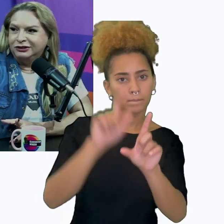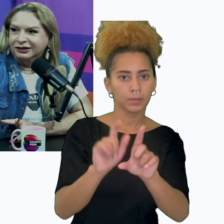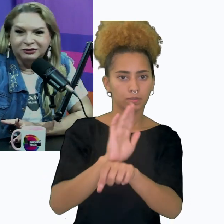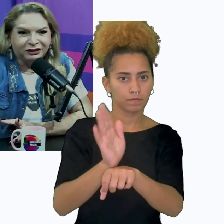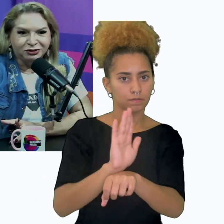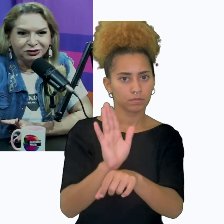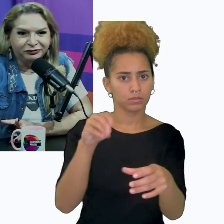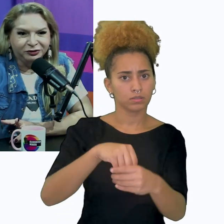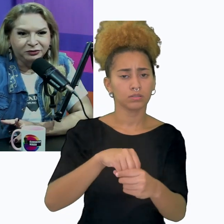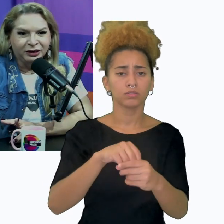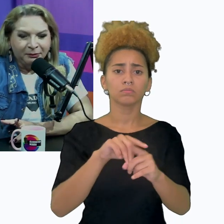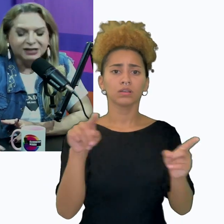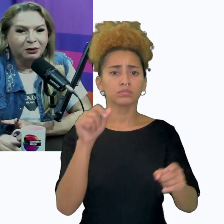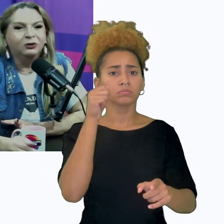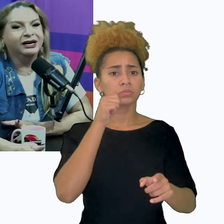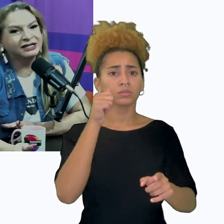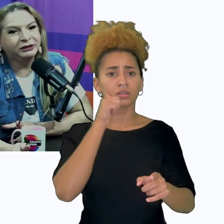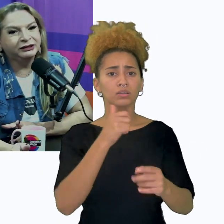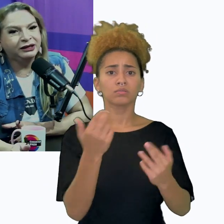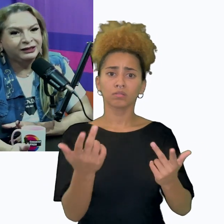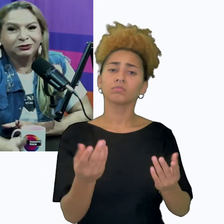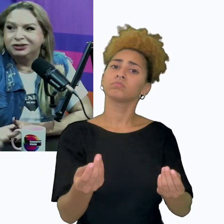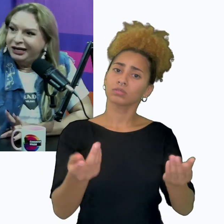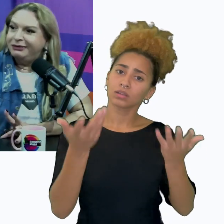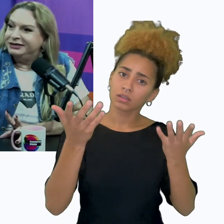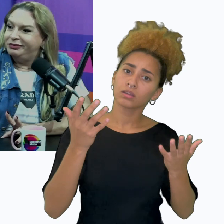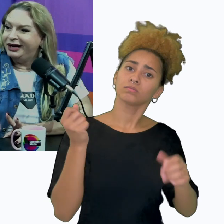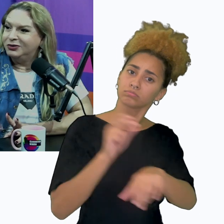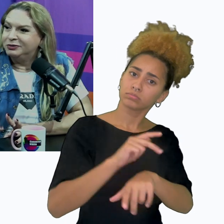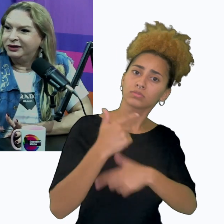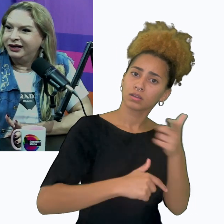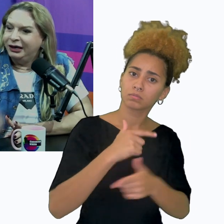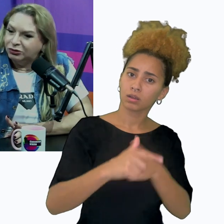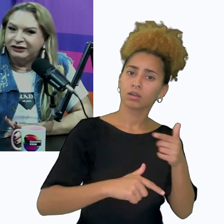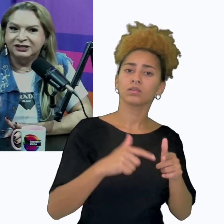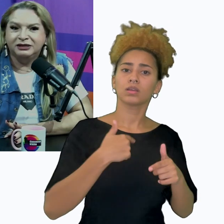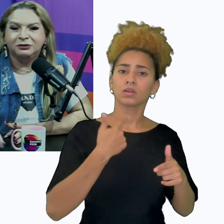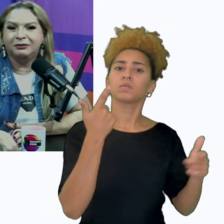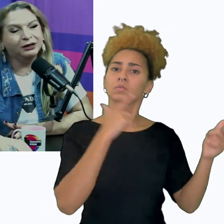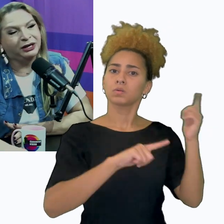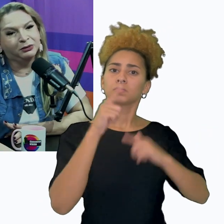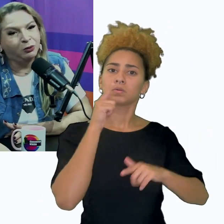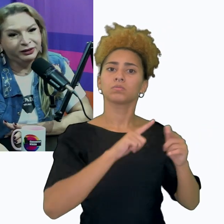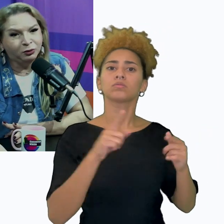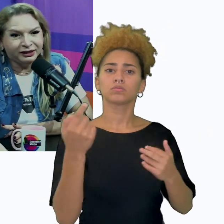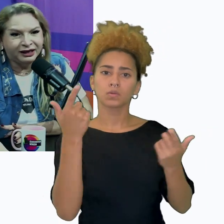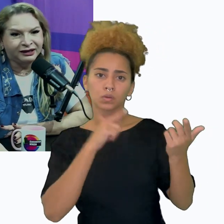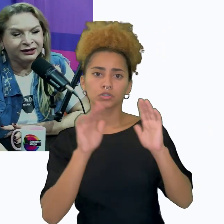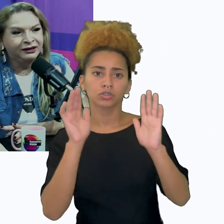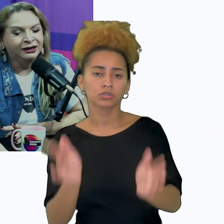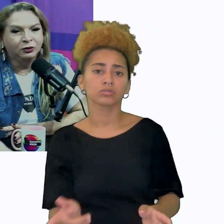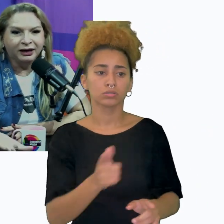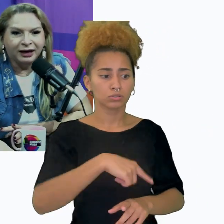personagem trans ou travesti no filme, mas uma mulher sempre tem. Então nos deem mais empregos, porque eu tô fazendo, mas tem muita